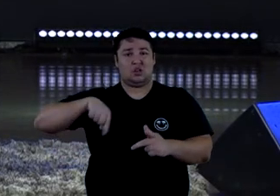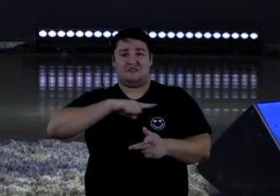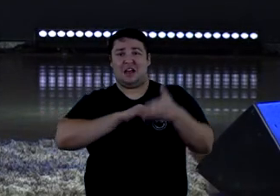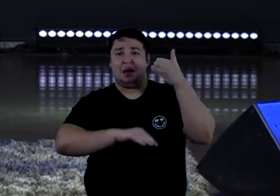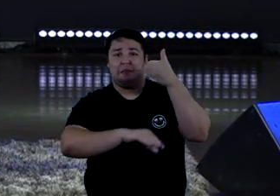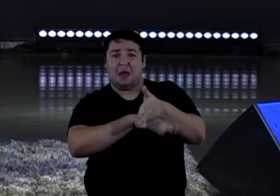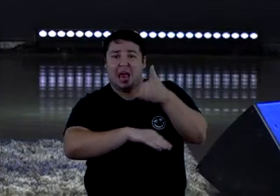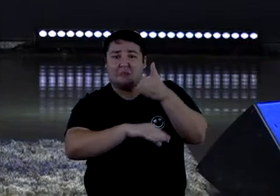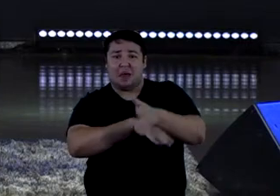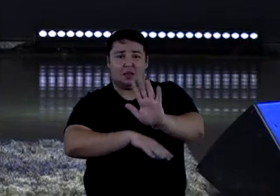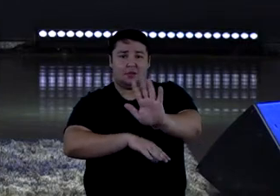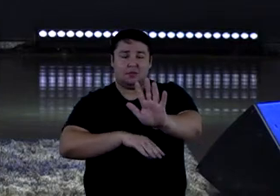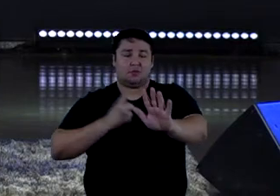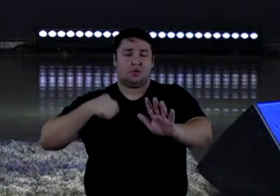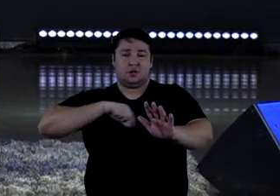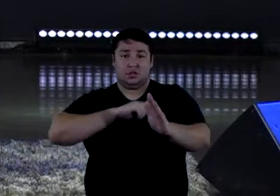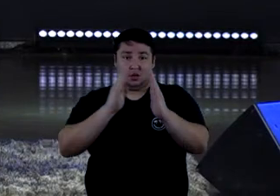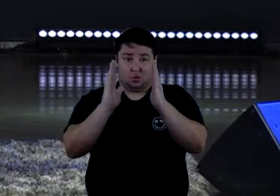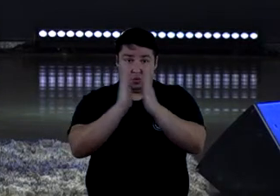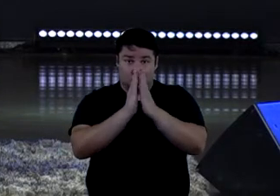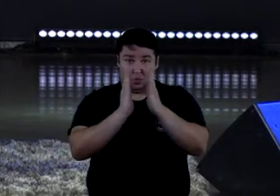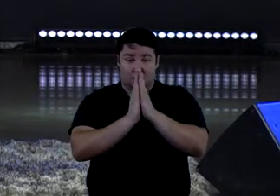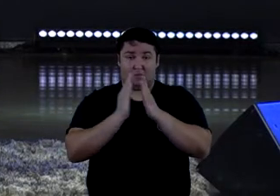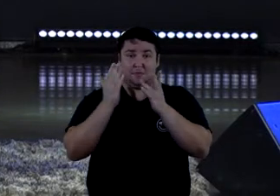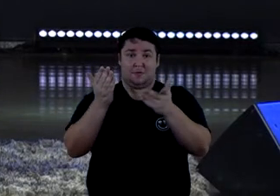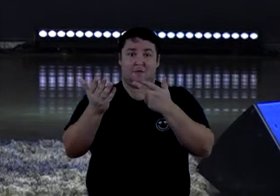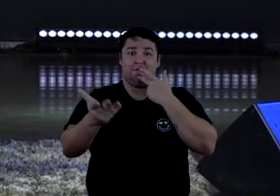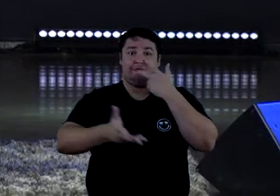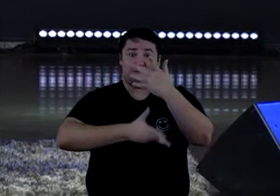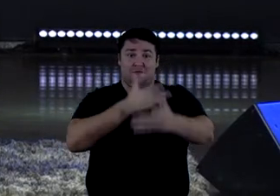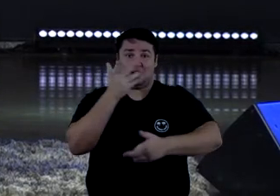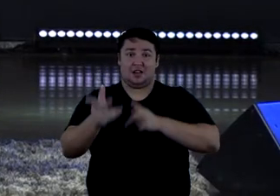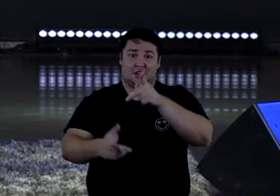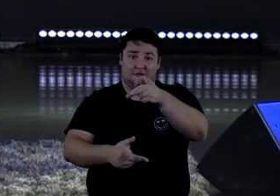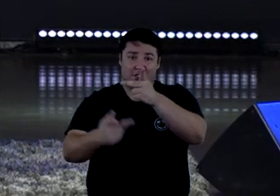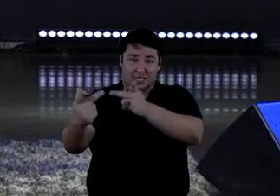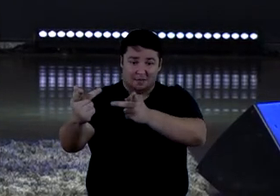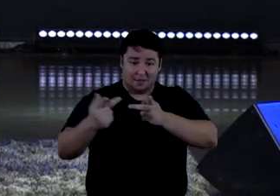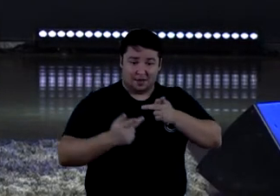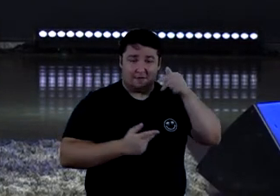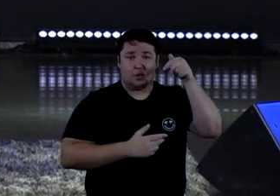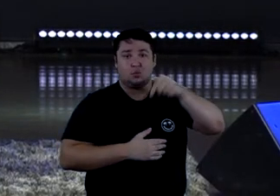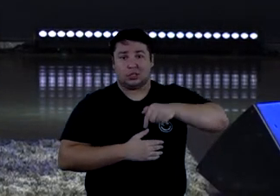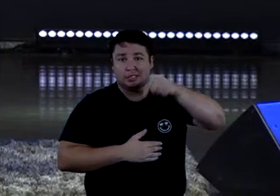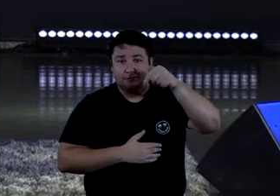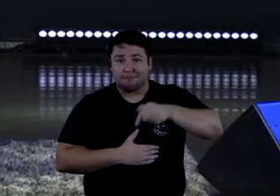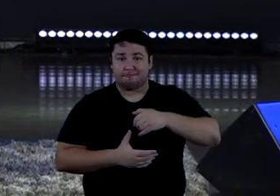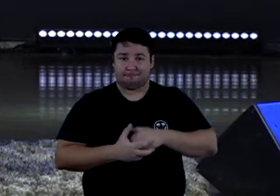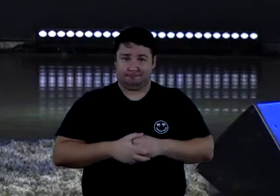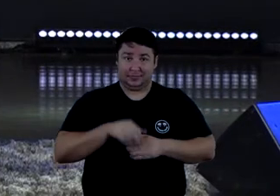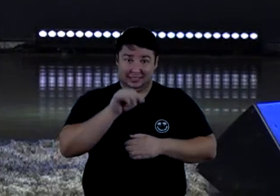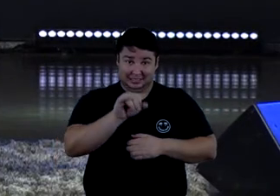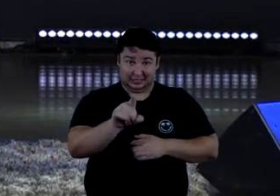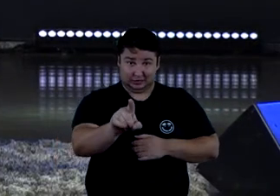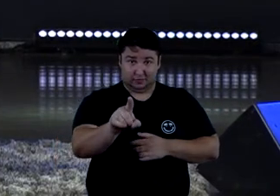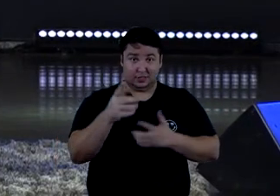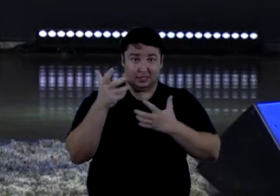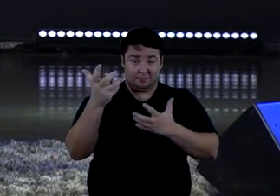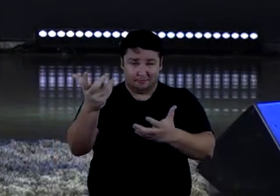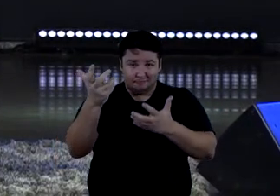a tua privacidade, a gente só quer orar por você. Quer dizer que você é muito bem-vindo aqui. E que se você